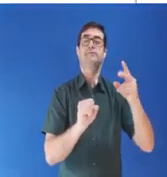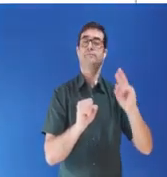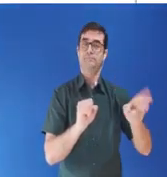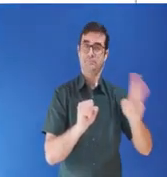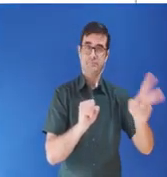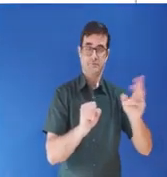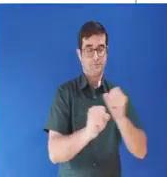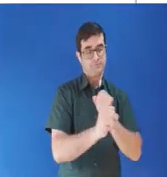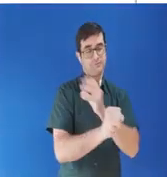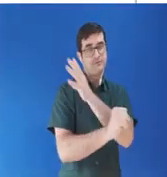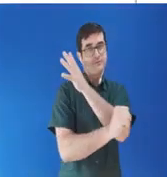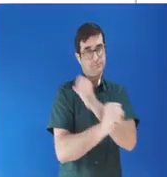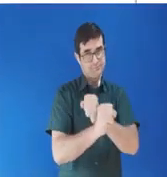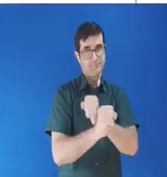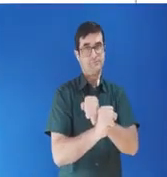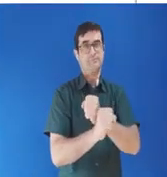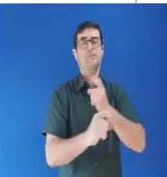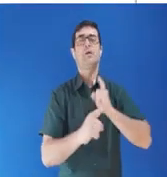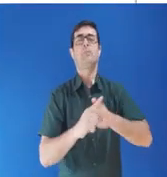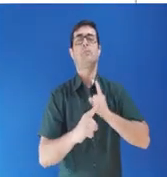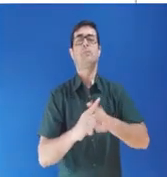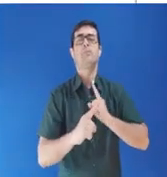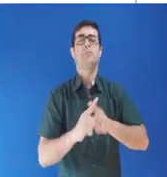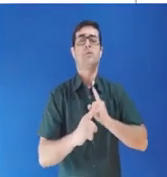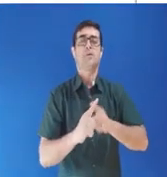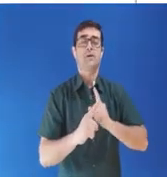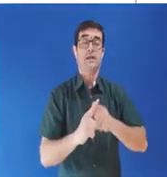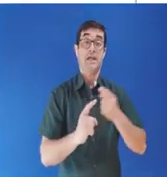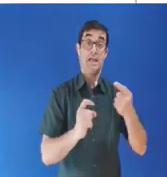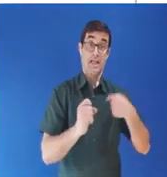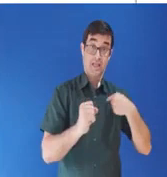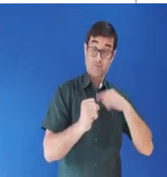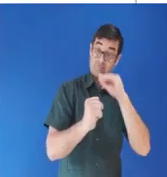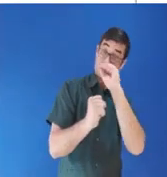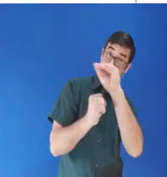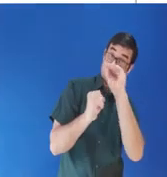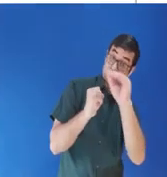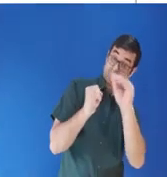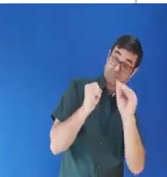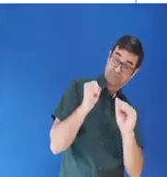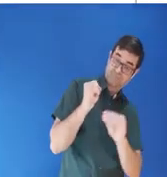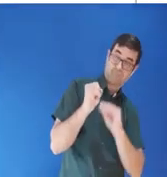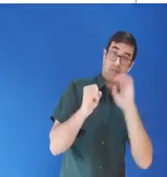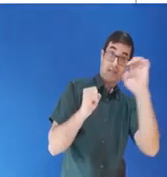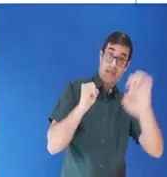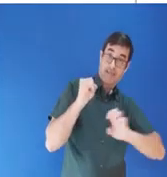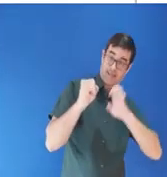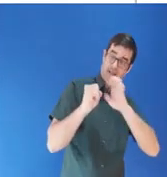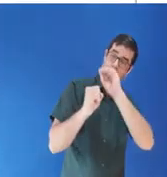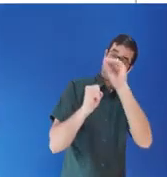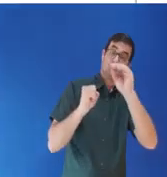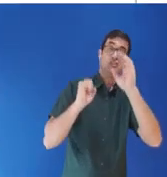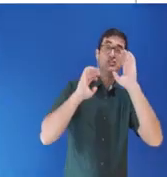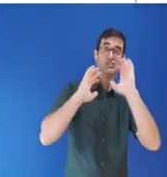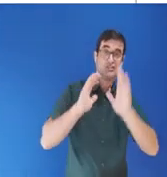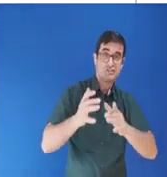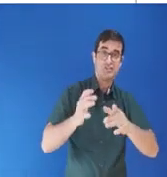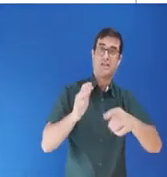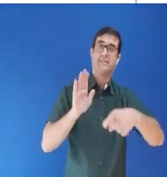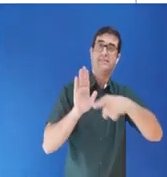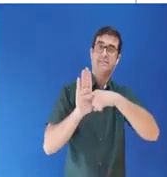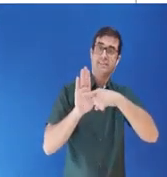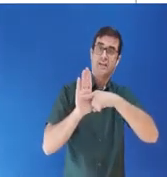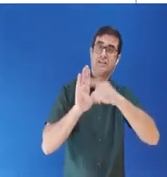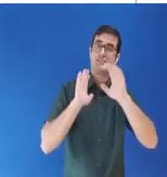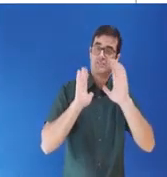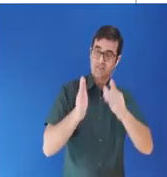Então, por que se dá isso? Porque eu estou adicionando elétrons a uma espécie que já possui uma carga negativa. Então, na primeira,